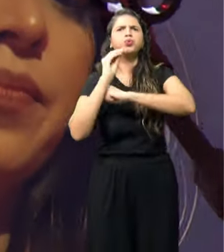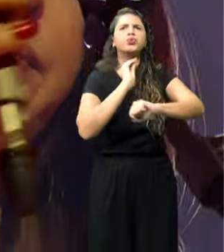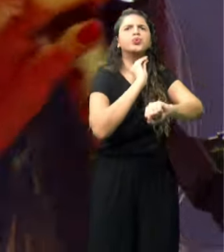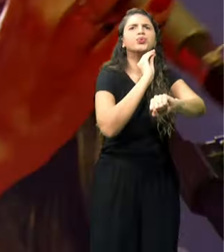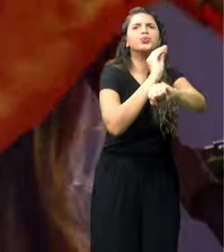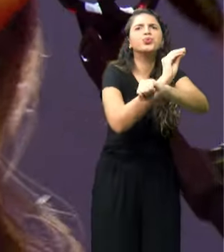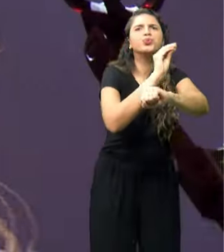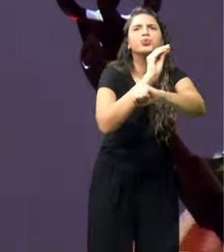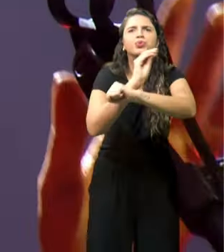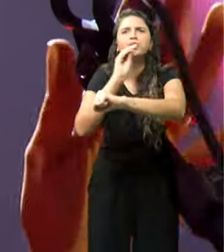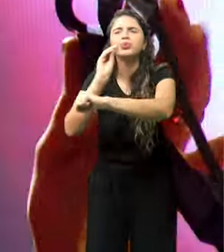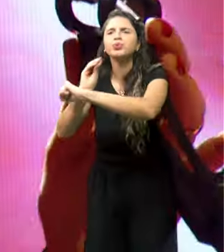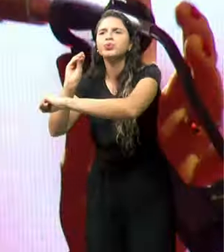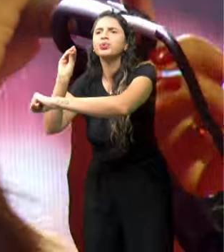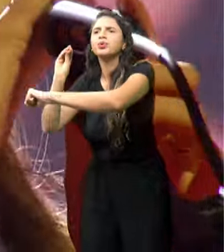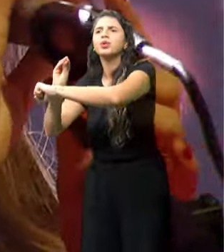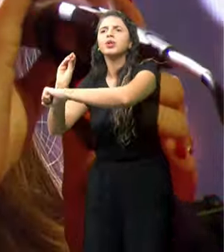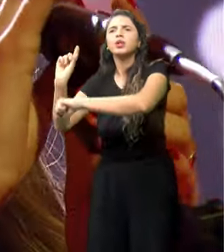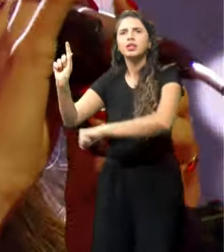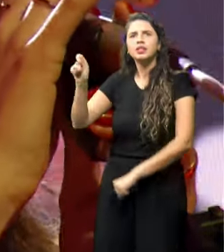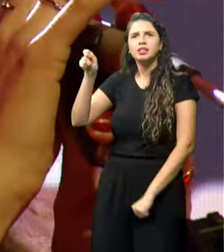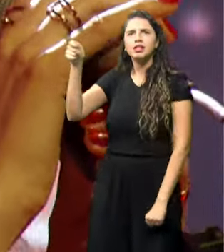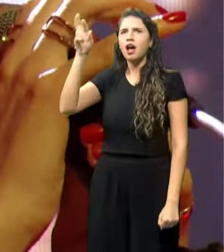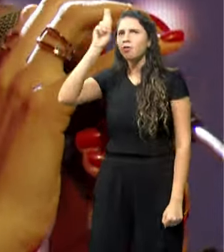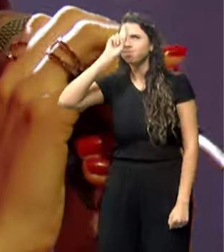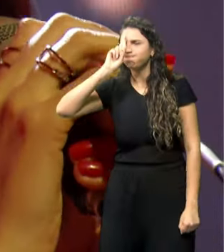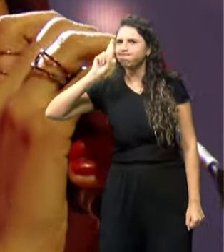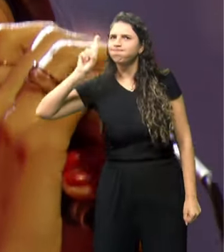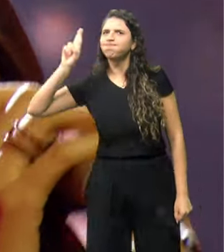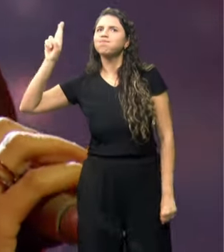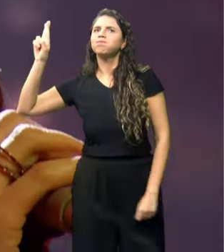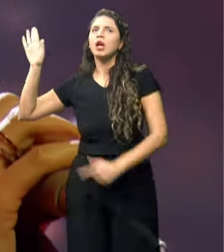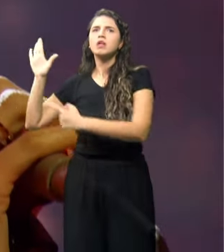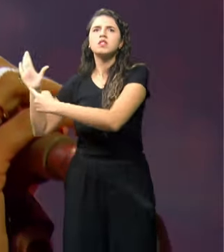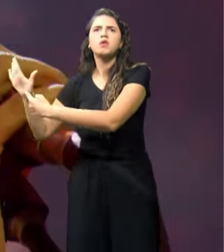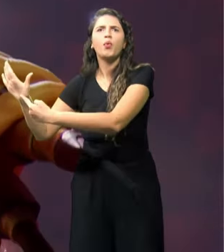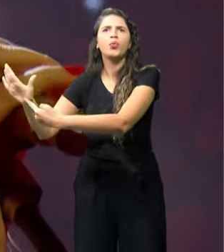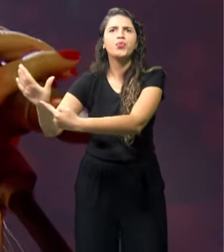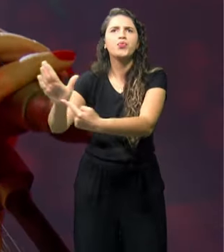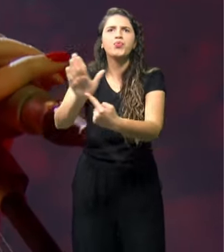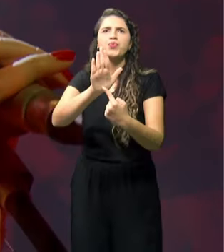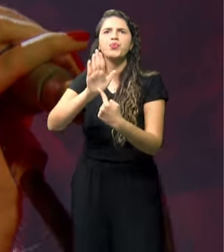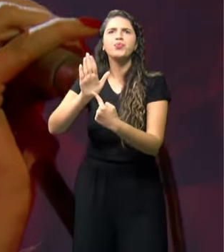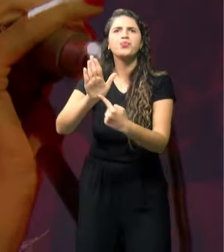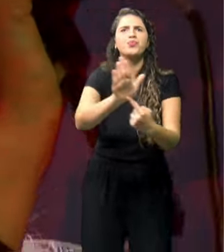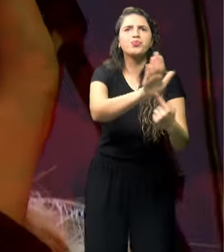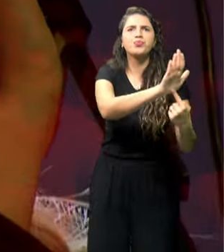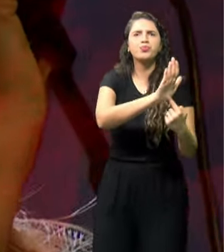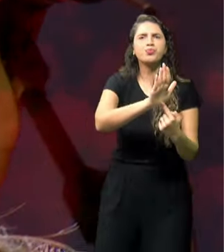Jireh, Adonai, se manifestará.